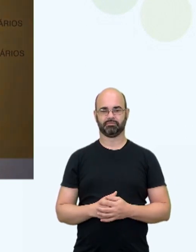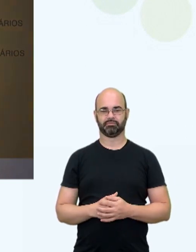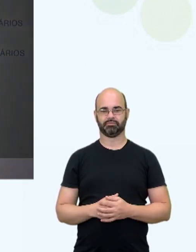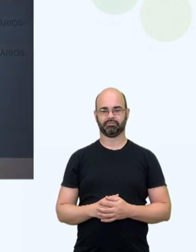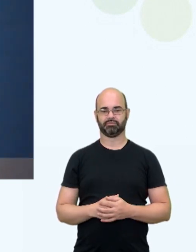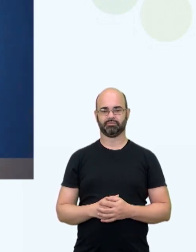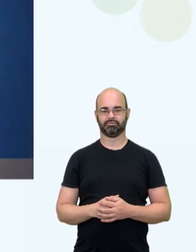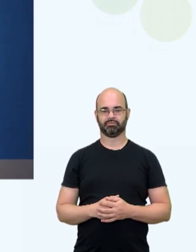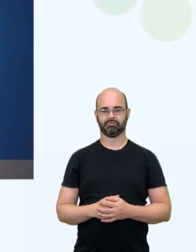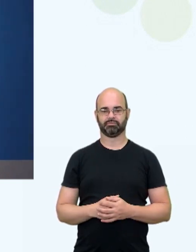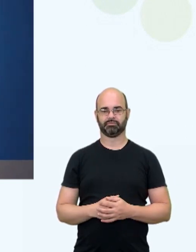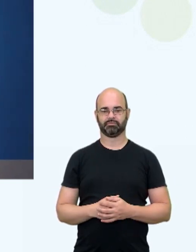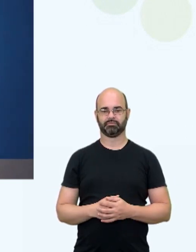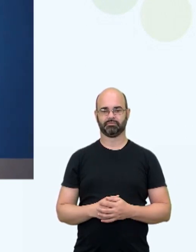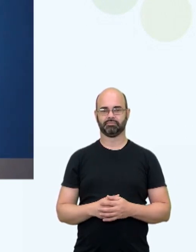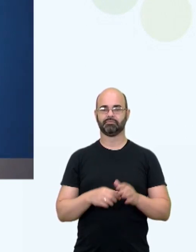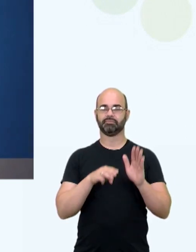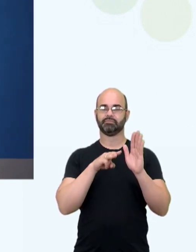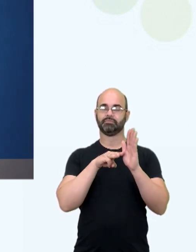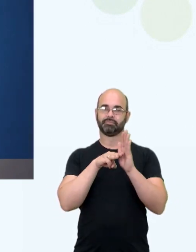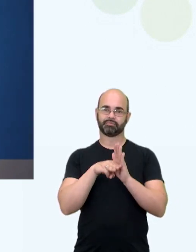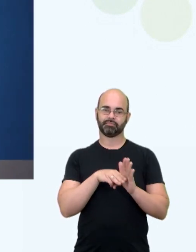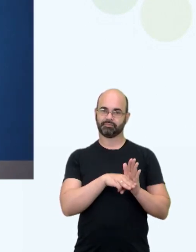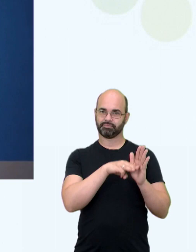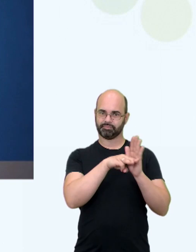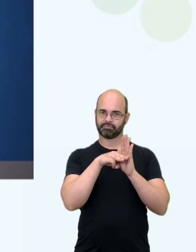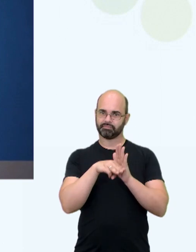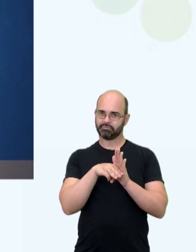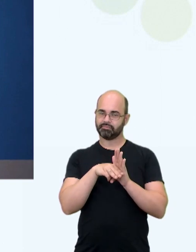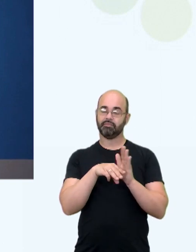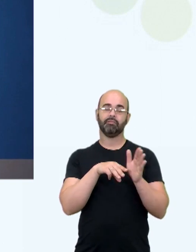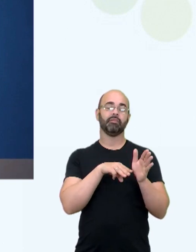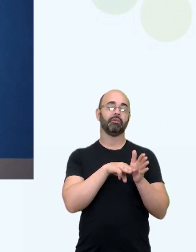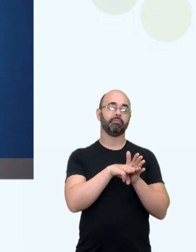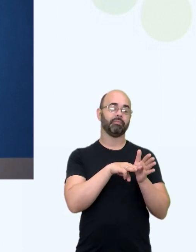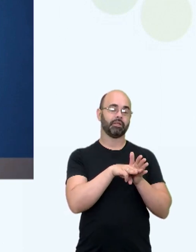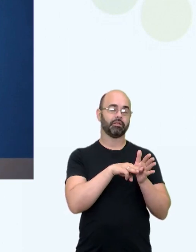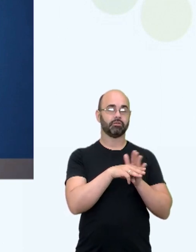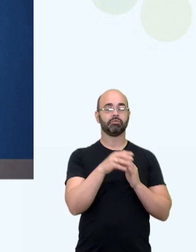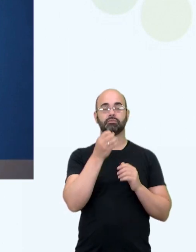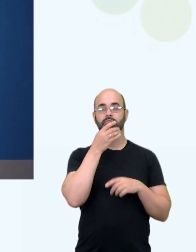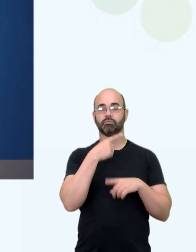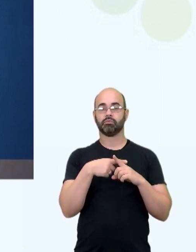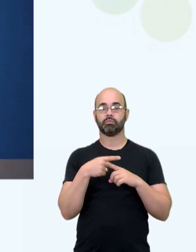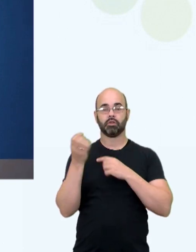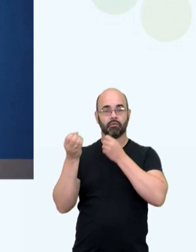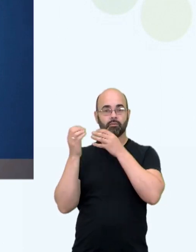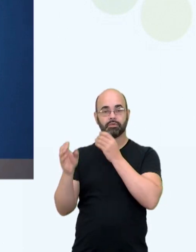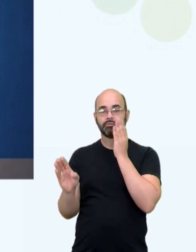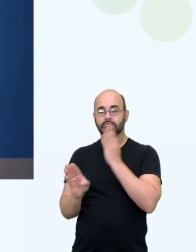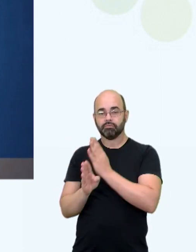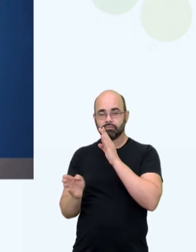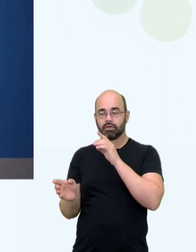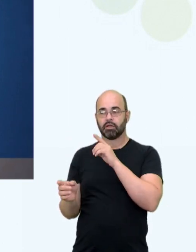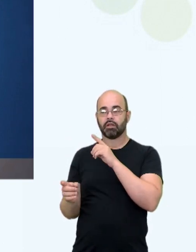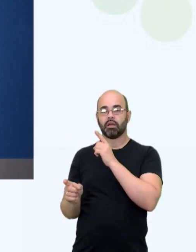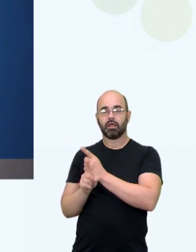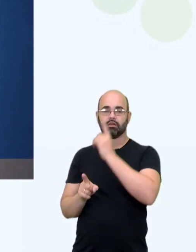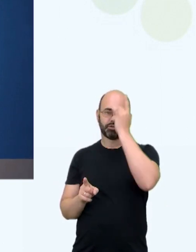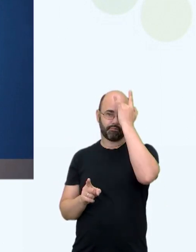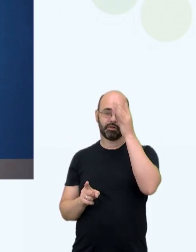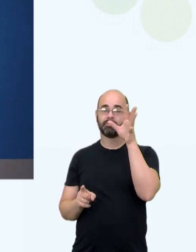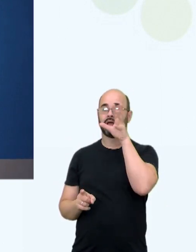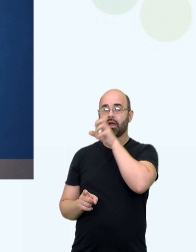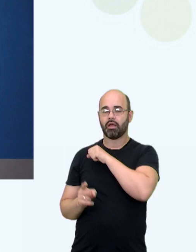A eficácia desses métodos é medida pela facilidade de se encontrarem os dados, sua disponibilidade, segurança,